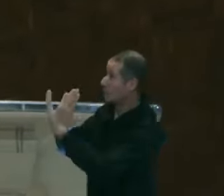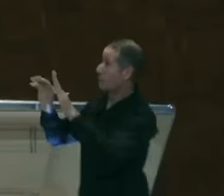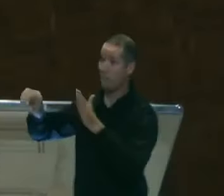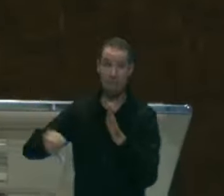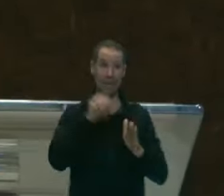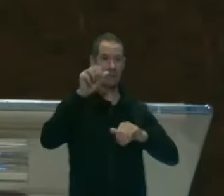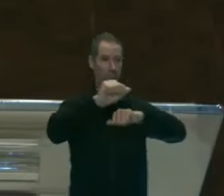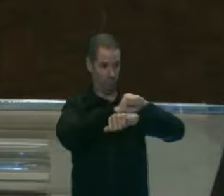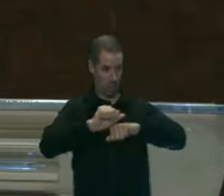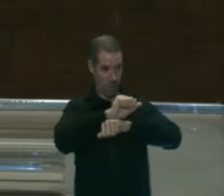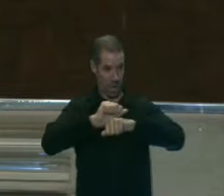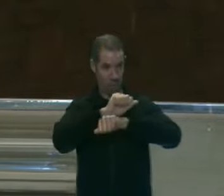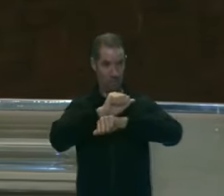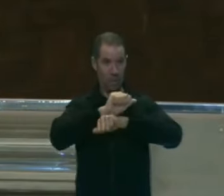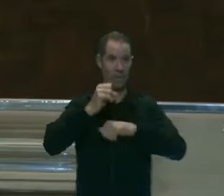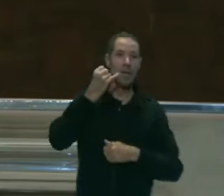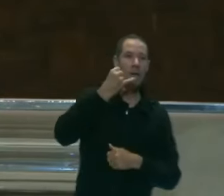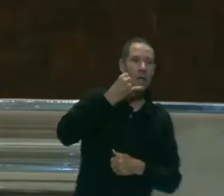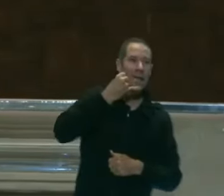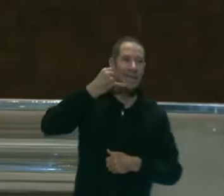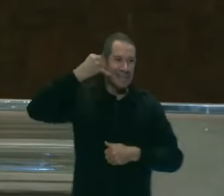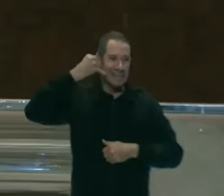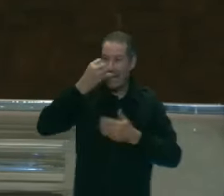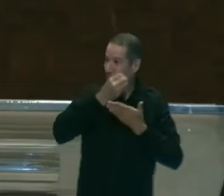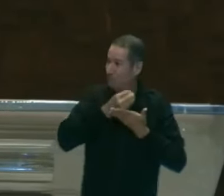sua entrega a Isaac no altar.